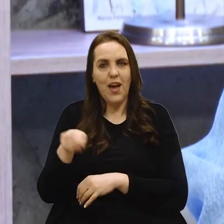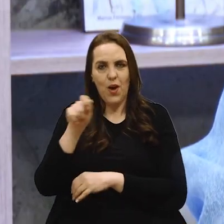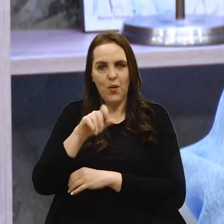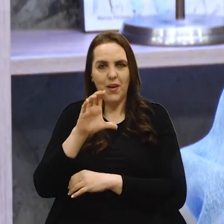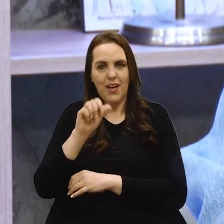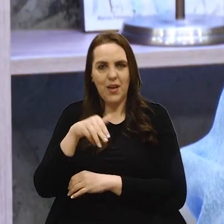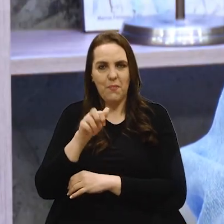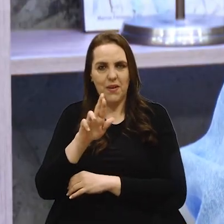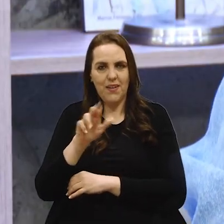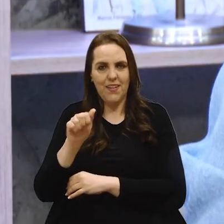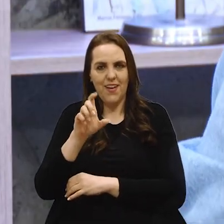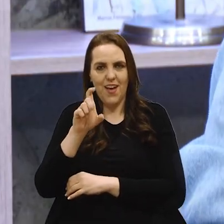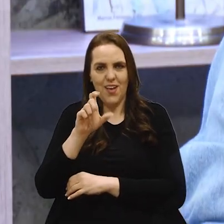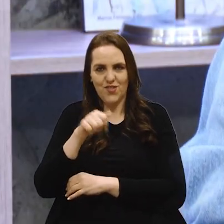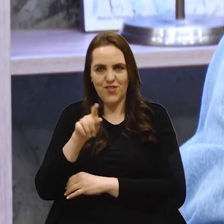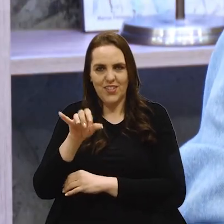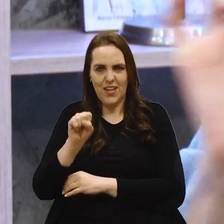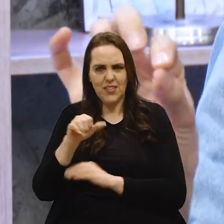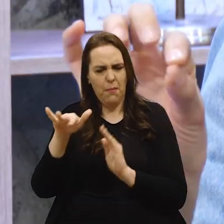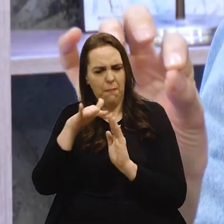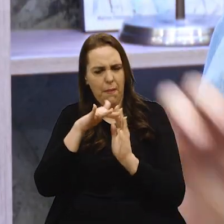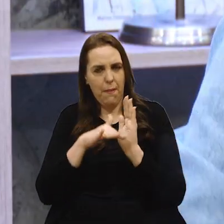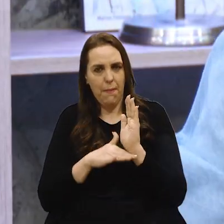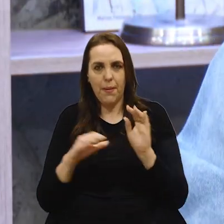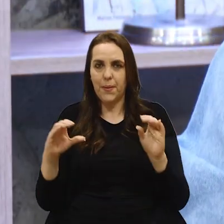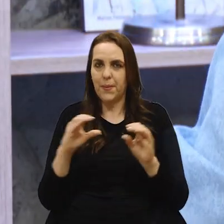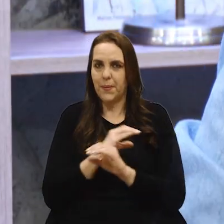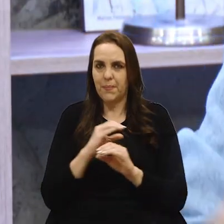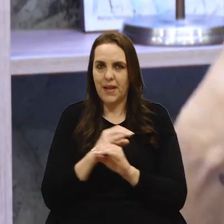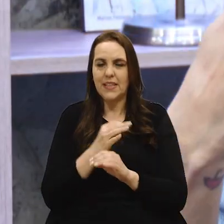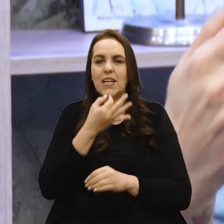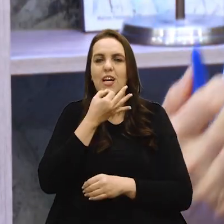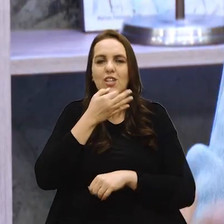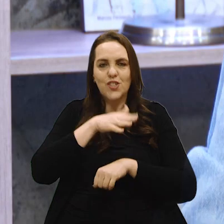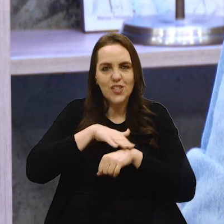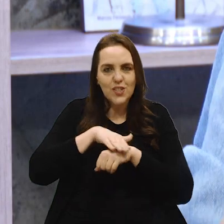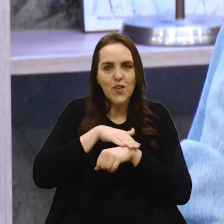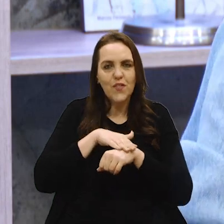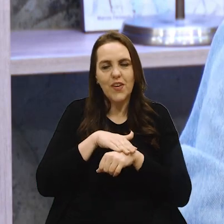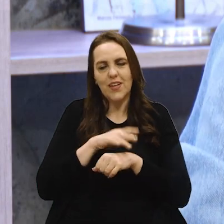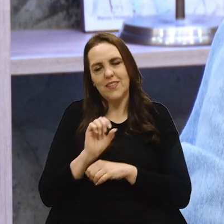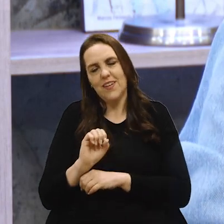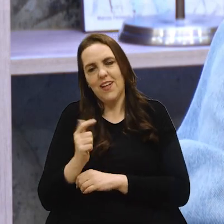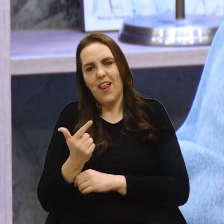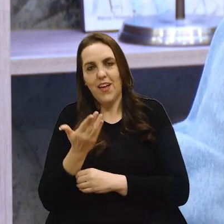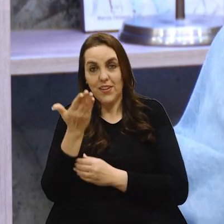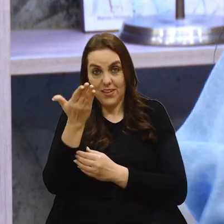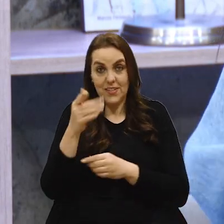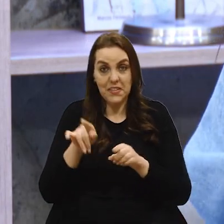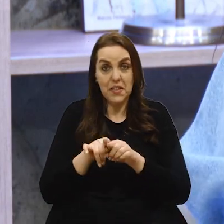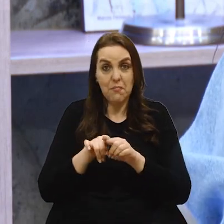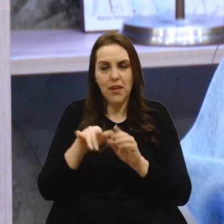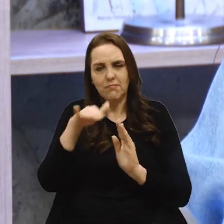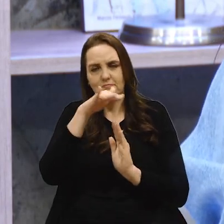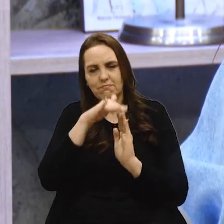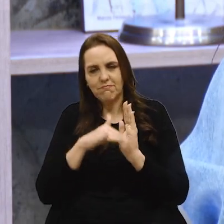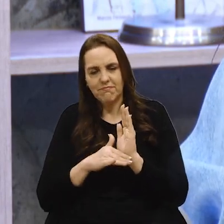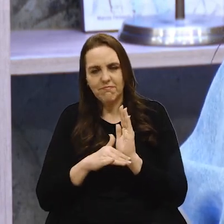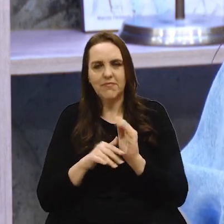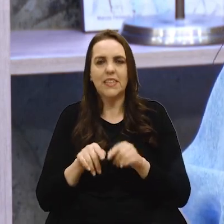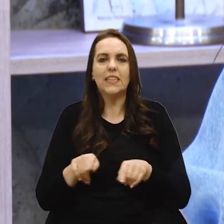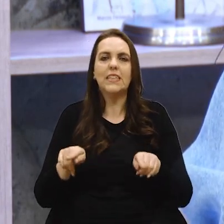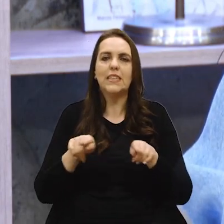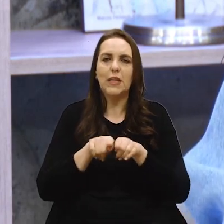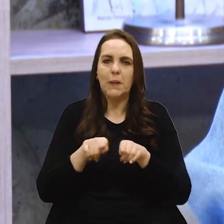YouTube, @Câmara Caxias. A gente tem uma playlist completinha ali com os Caxias Conversa. E é claro que esse vai estar nessa